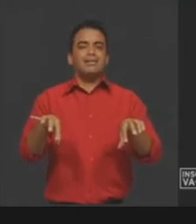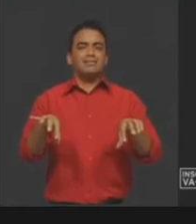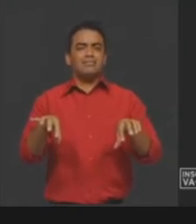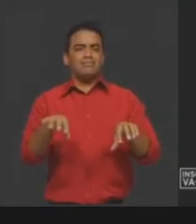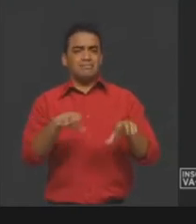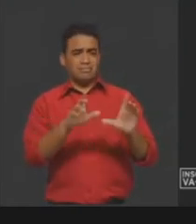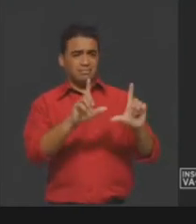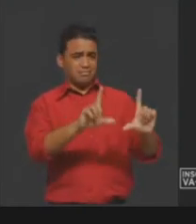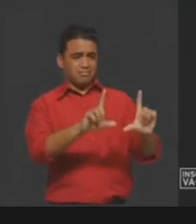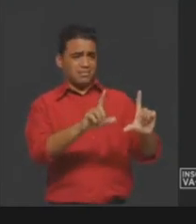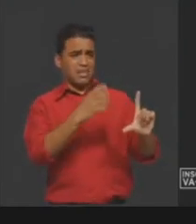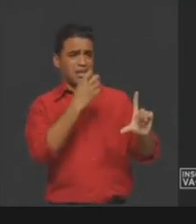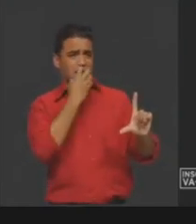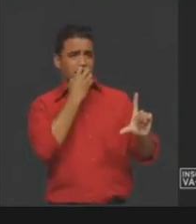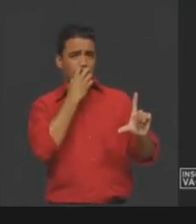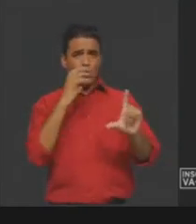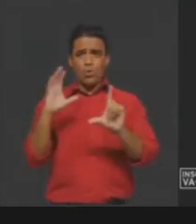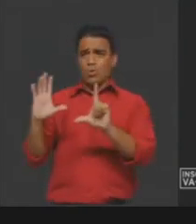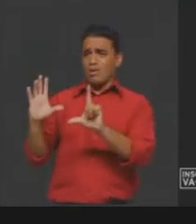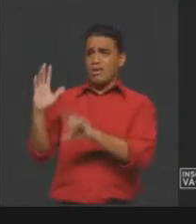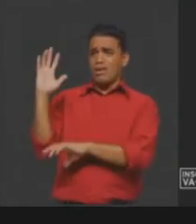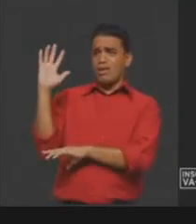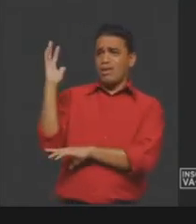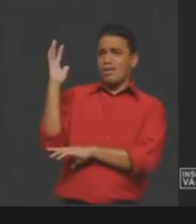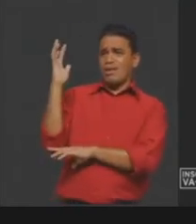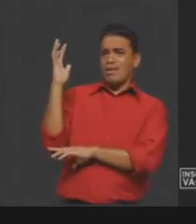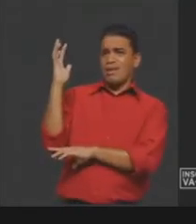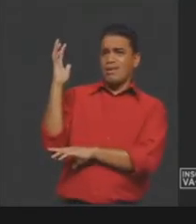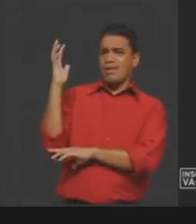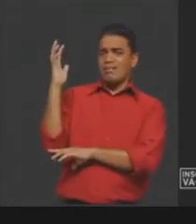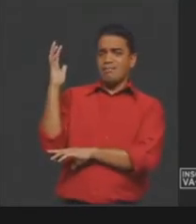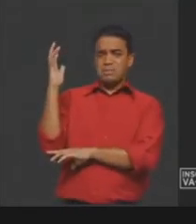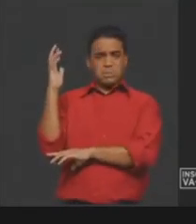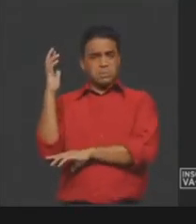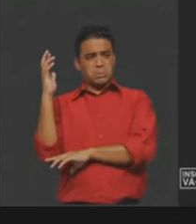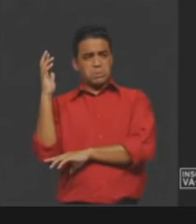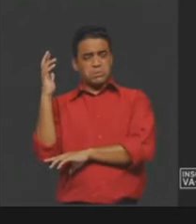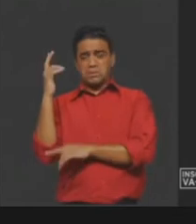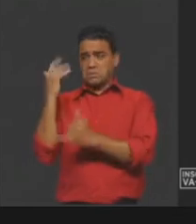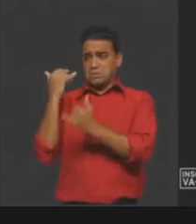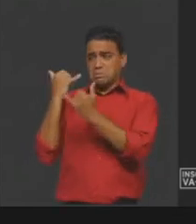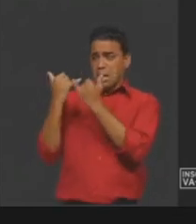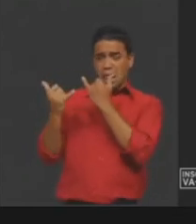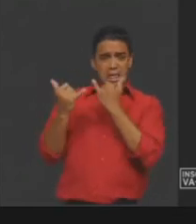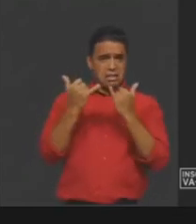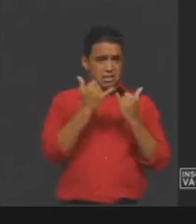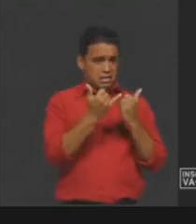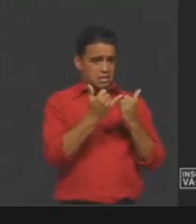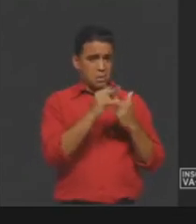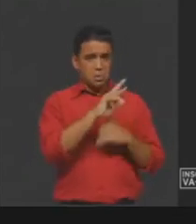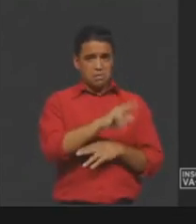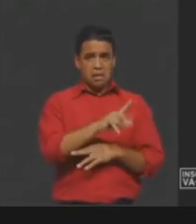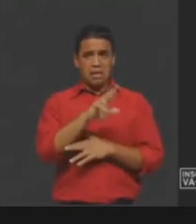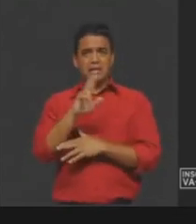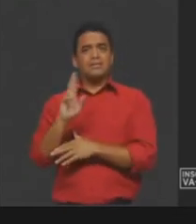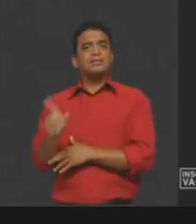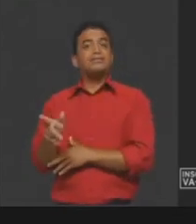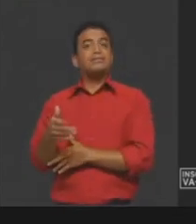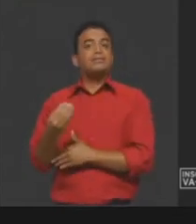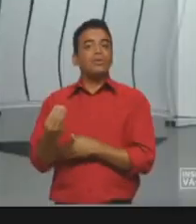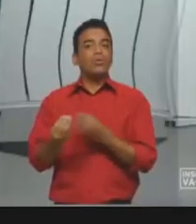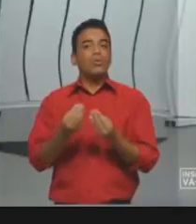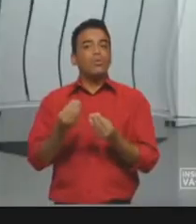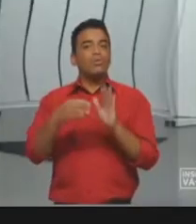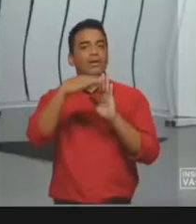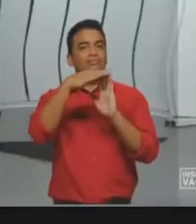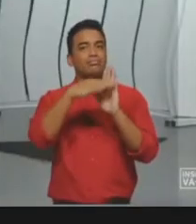entre esse cachorro e essa seringueira. E depois tente achar algo de diferente neles. Vamos ver como fica a